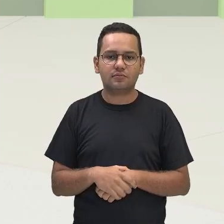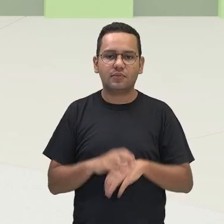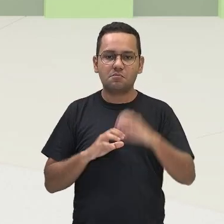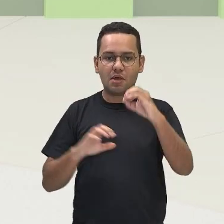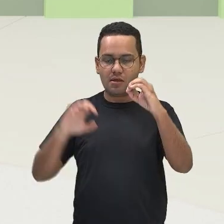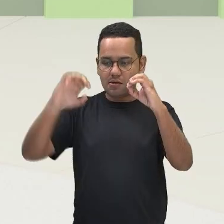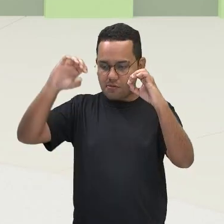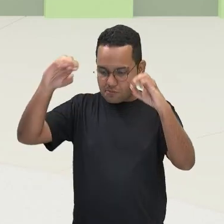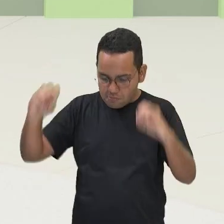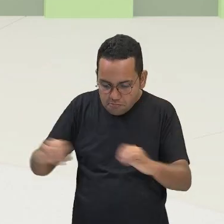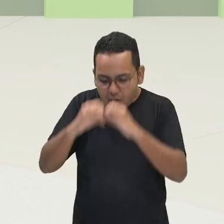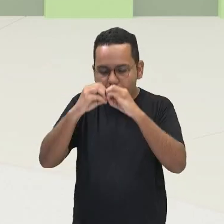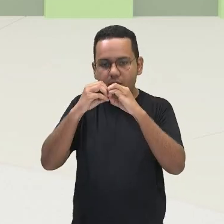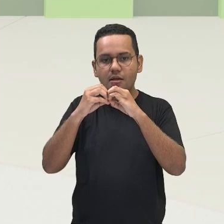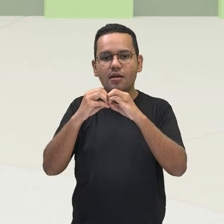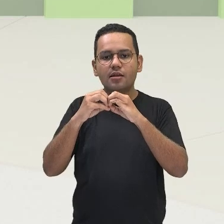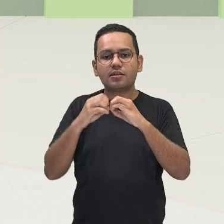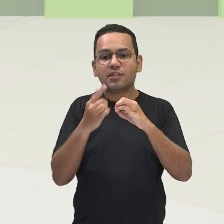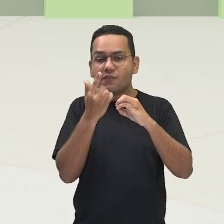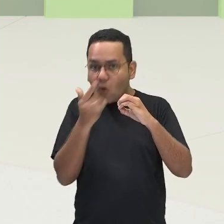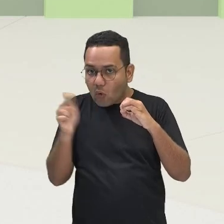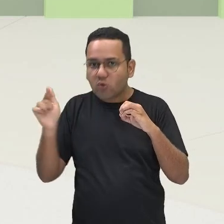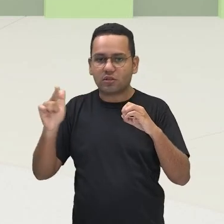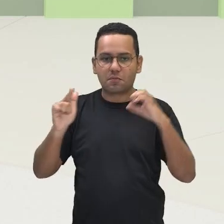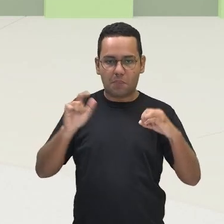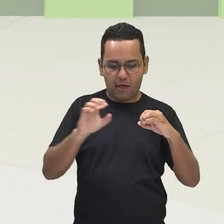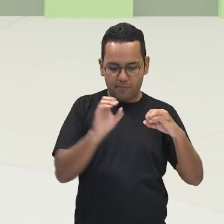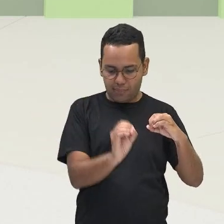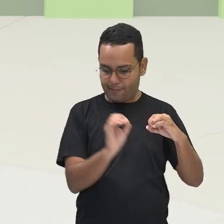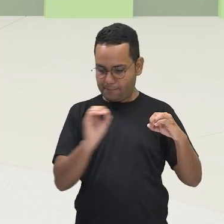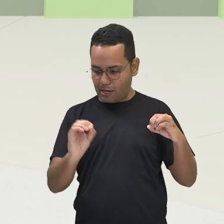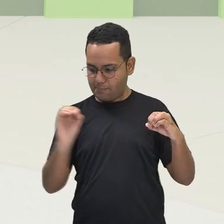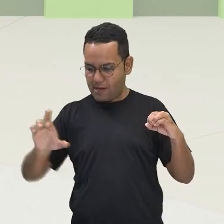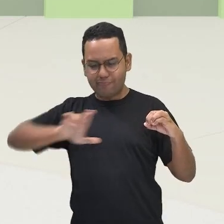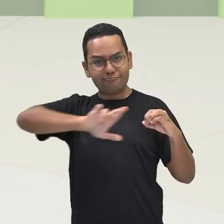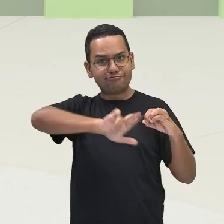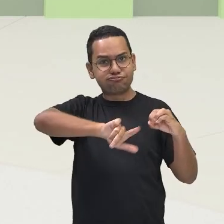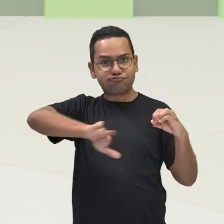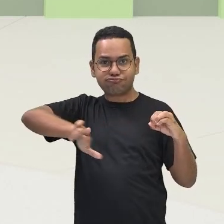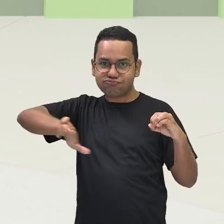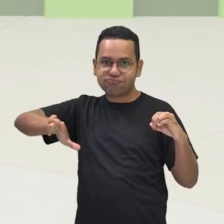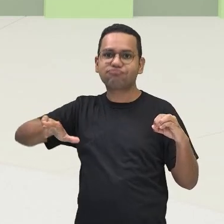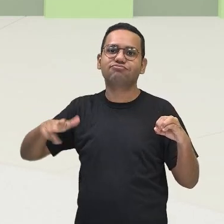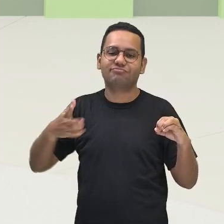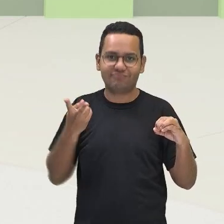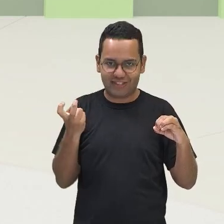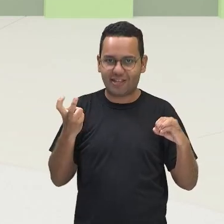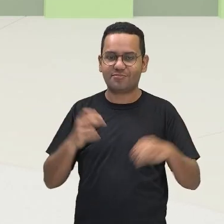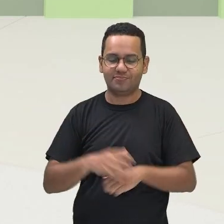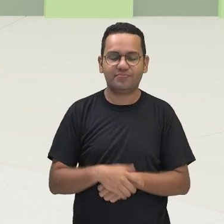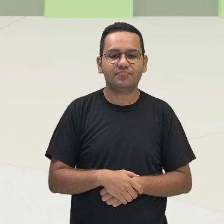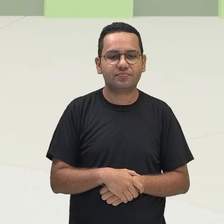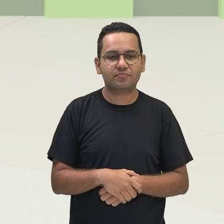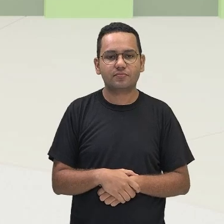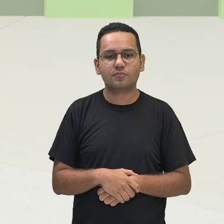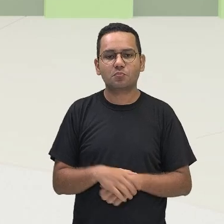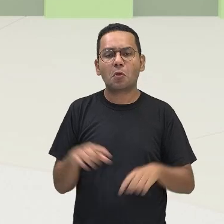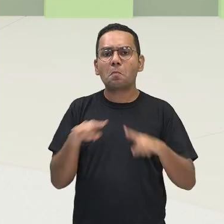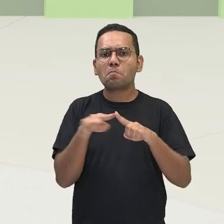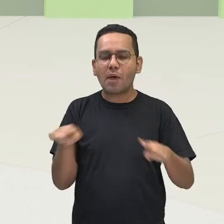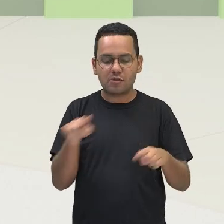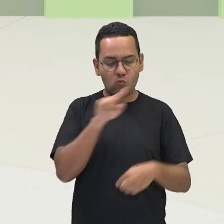uma geração F2 que gerou ali uma variedade, né, de plantas. A maioria delas, todas